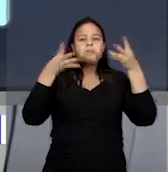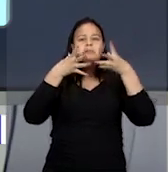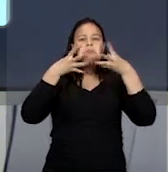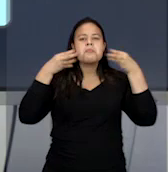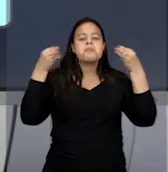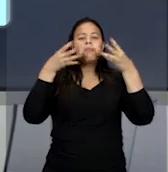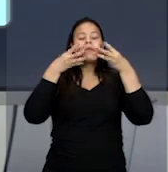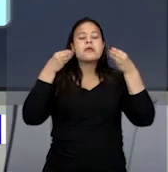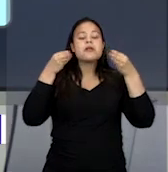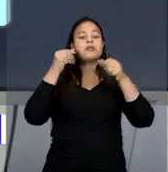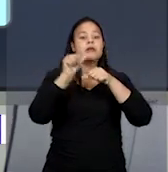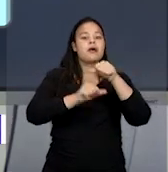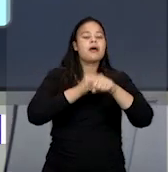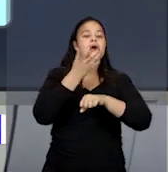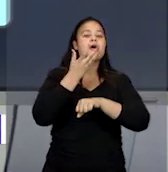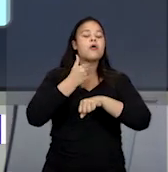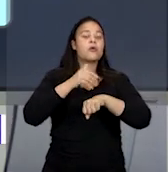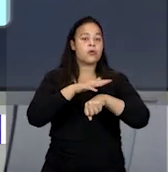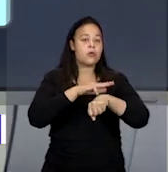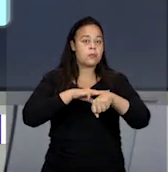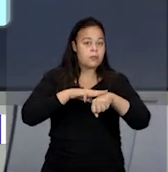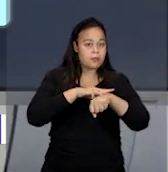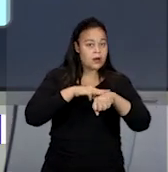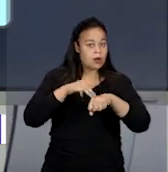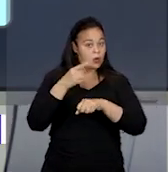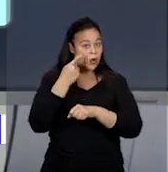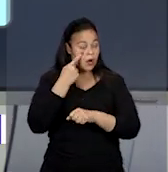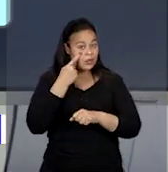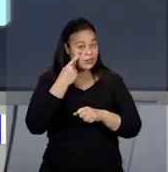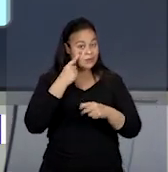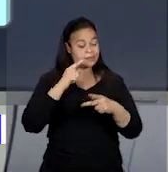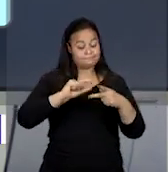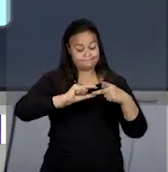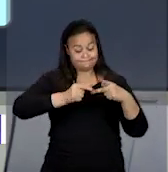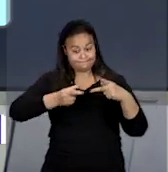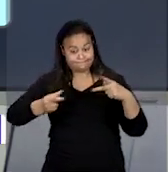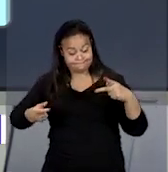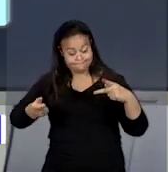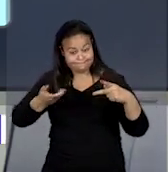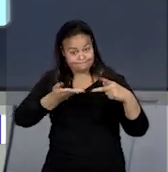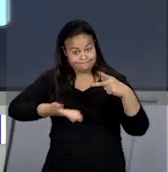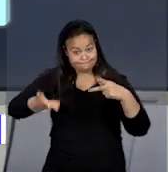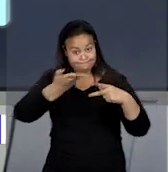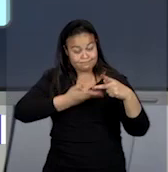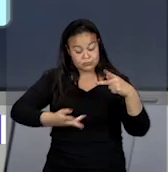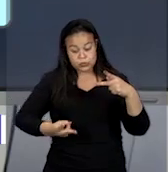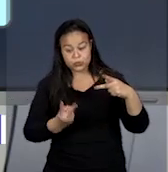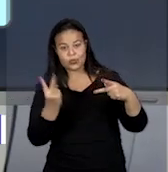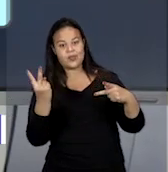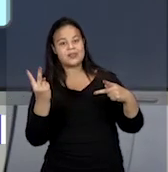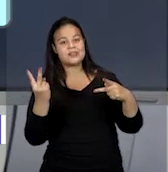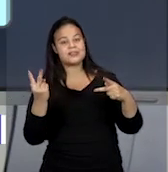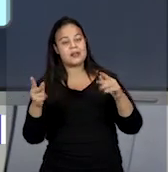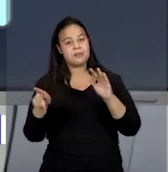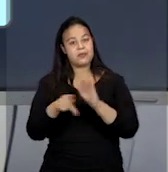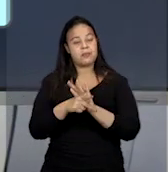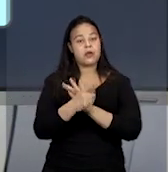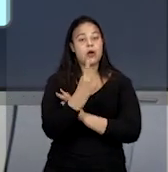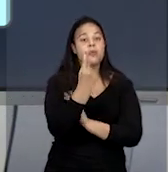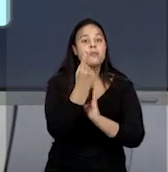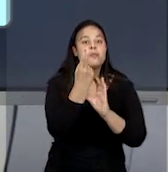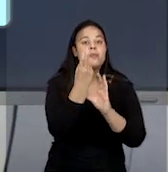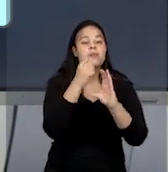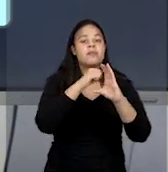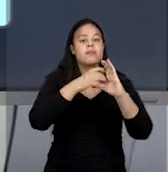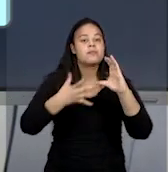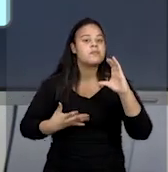por que é interação gênica. 2 genes se interagem para uma única característica.